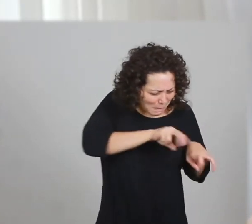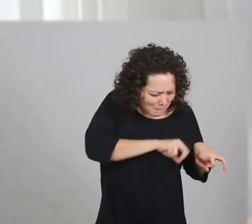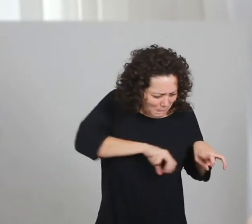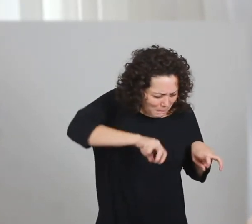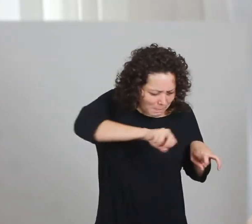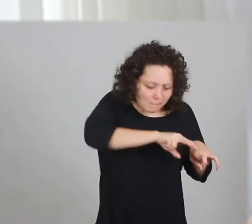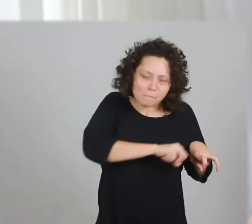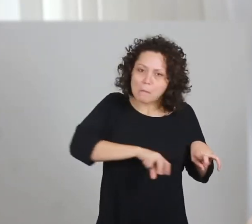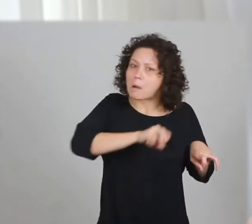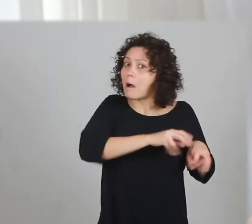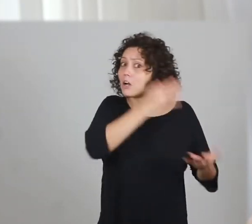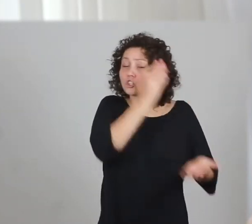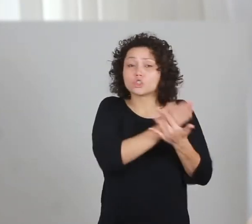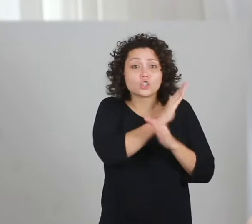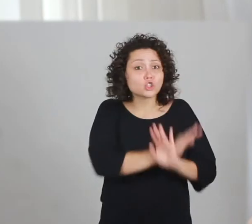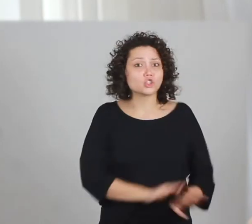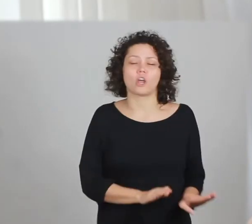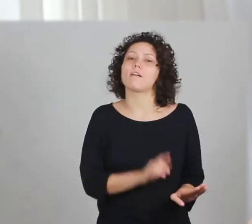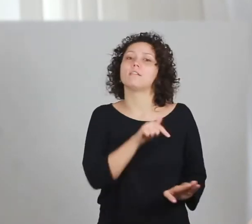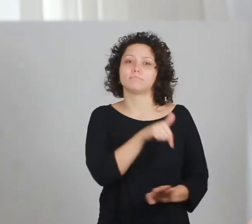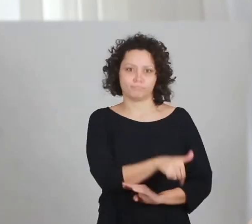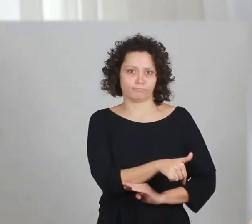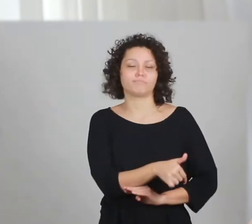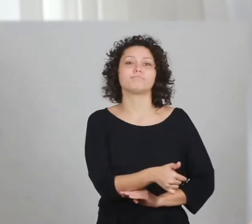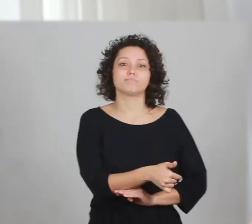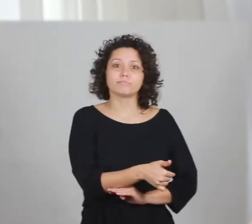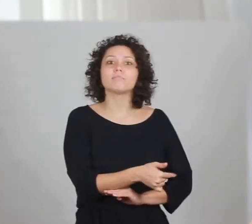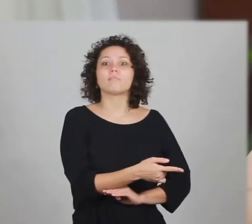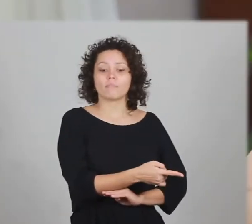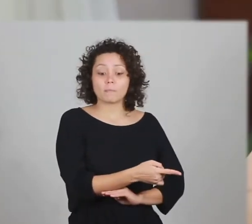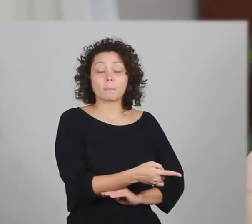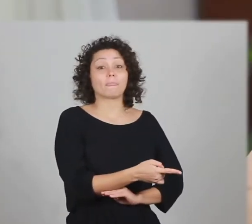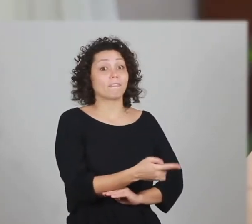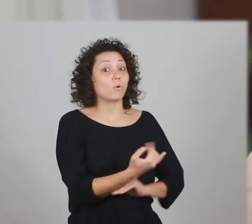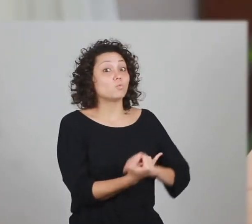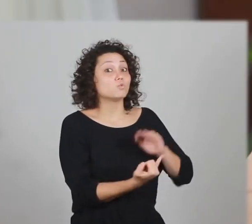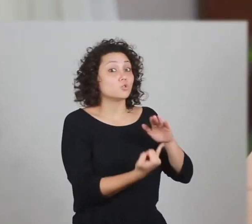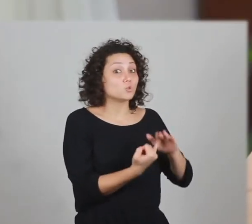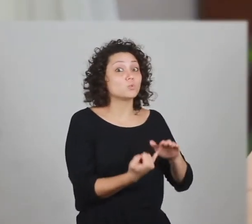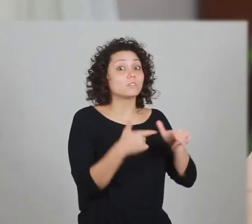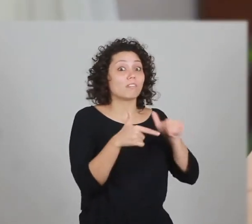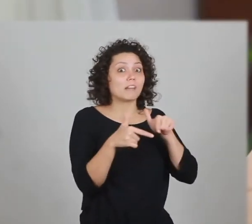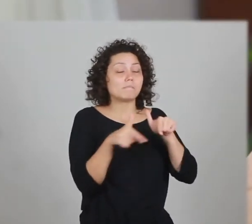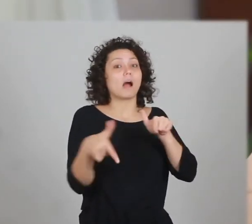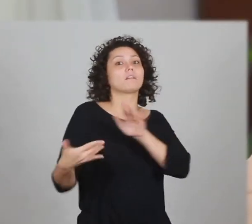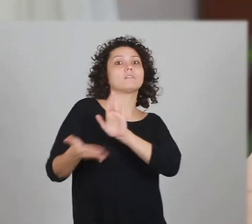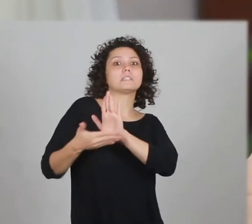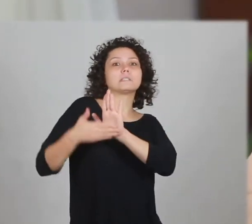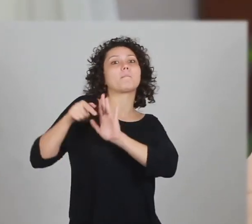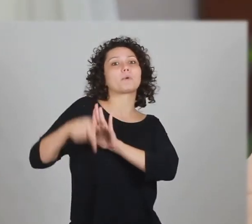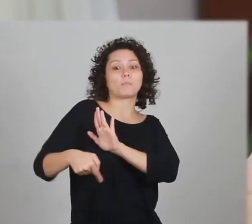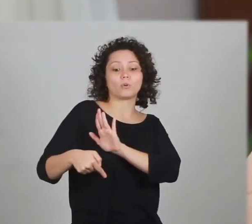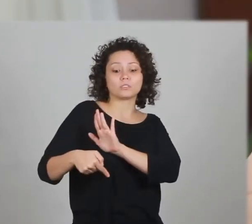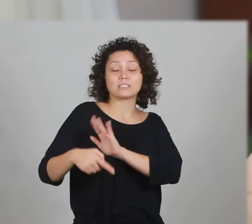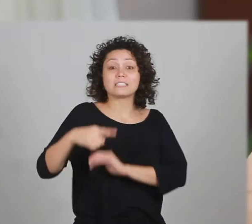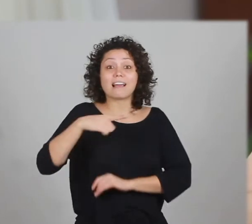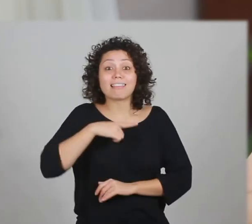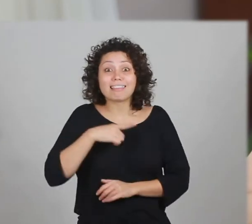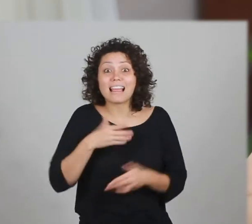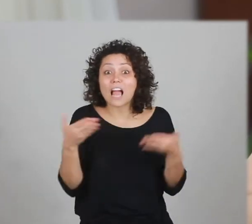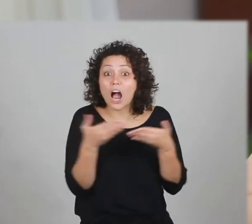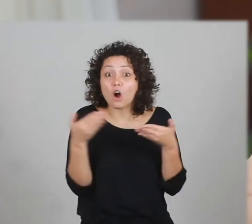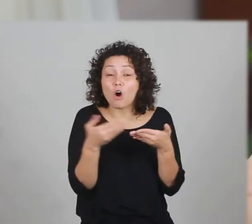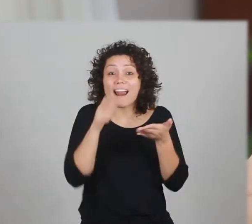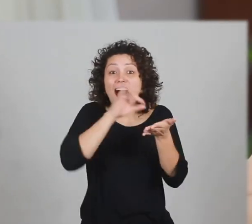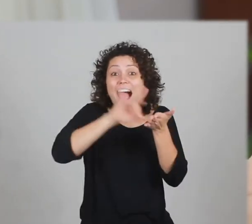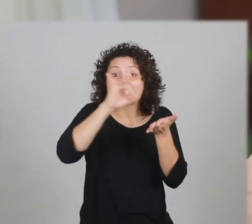e promovida pelo Instituto, que trabalha com a questão dos agrotóxicos, e tem atualmente mais de 1,5 milhão de assinaturas, para vocês verem